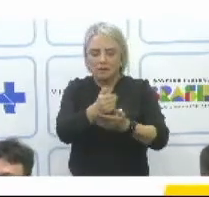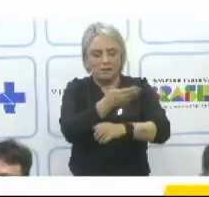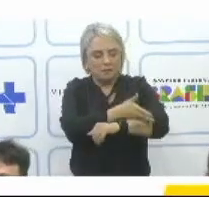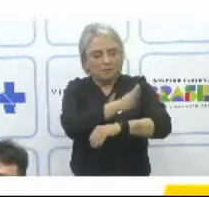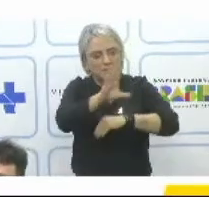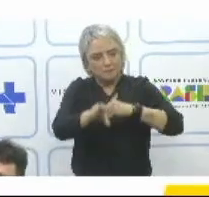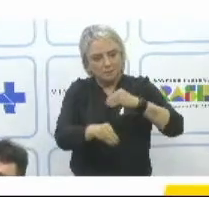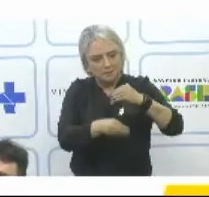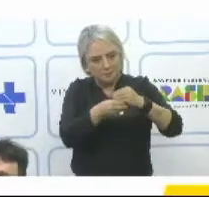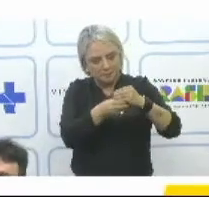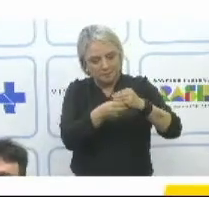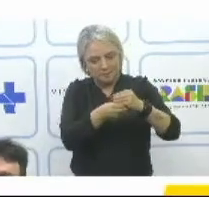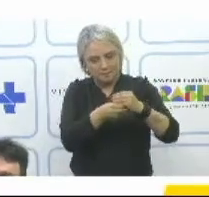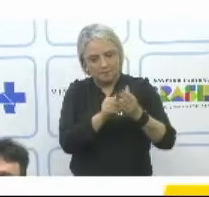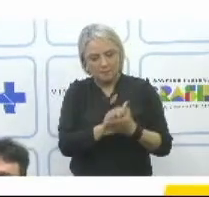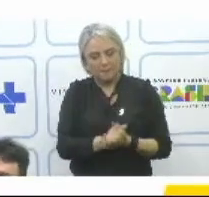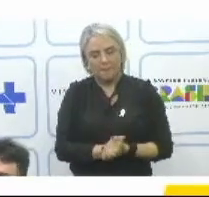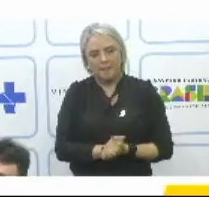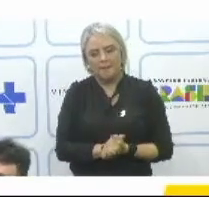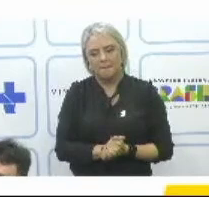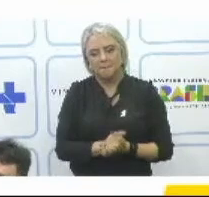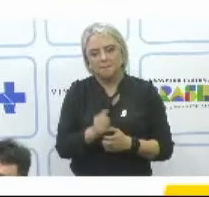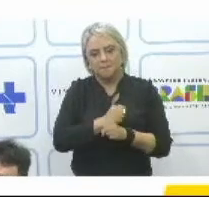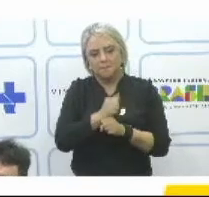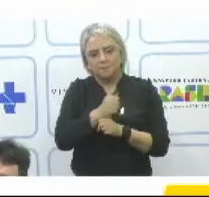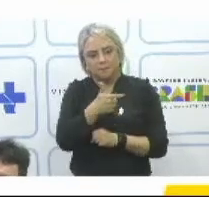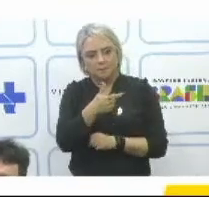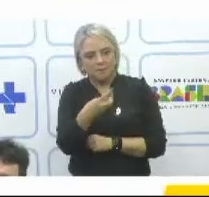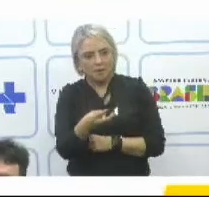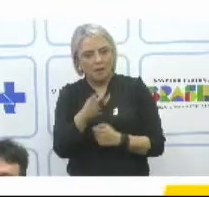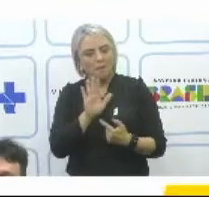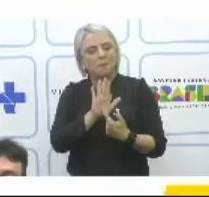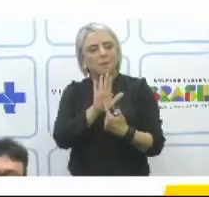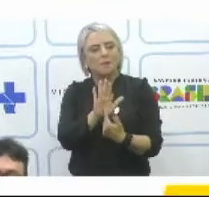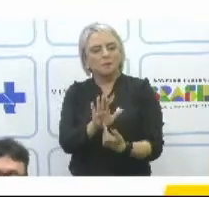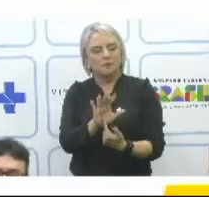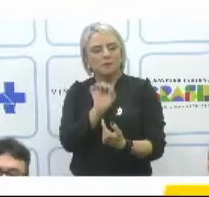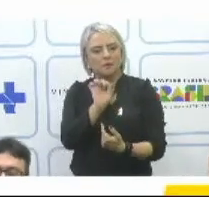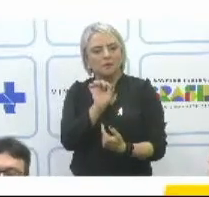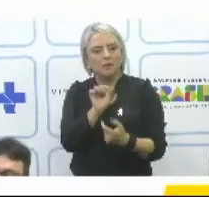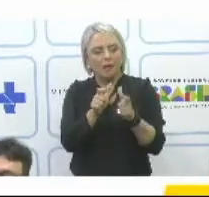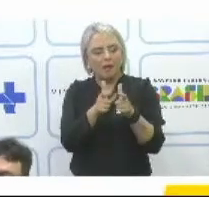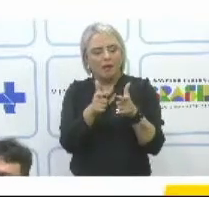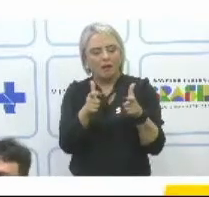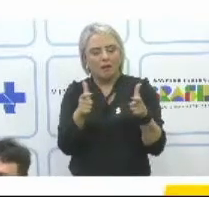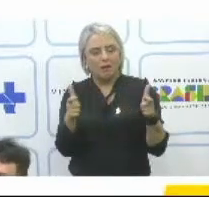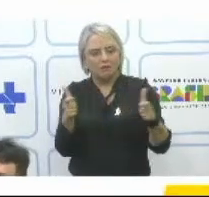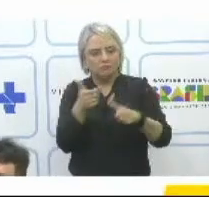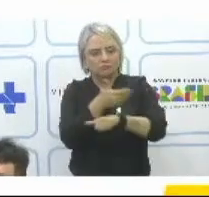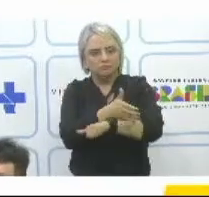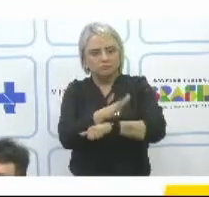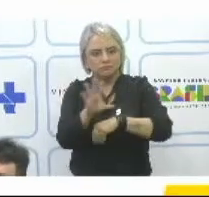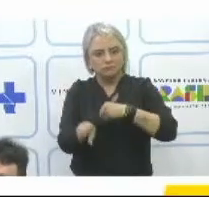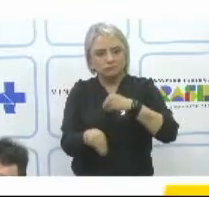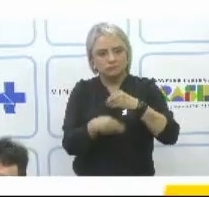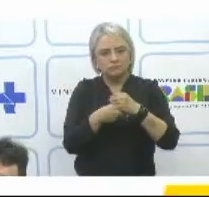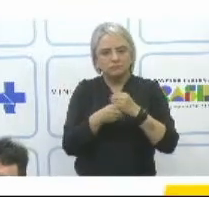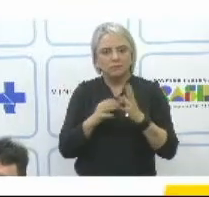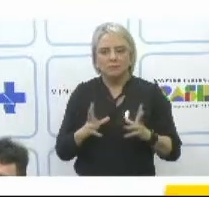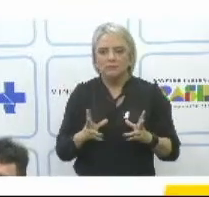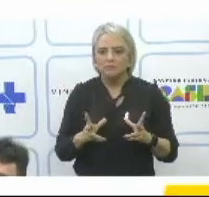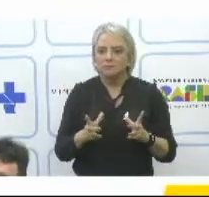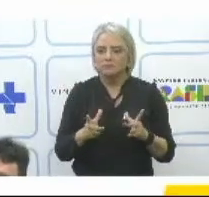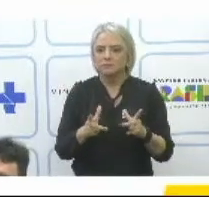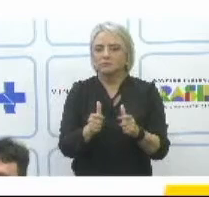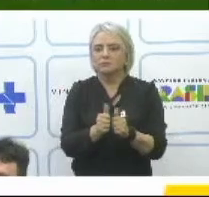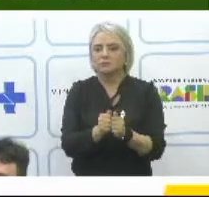práticas integrativas em 2023, mostrando, né, a expansão dessas práticas em todo